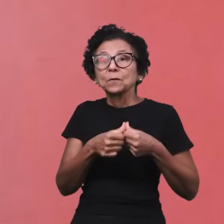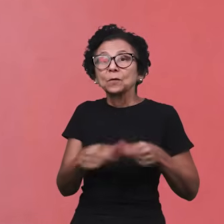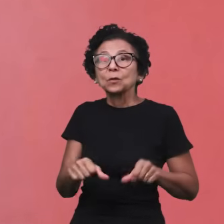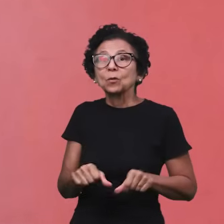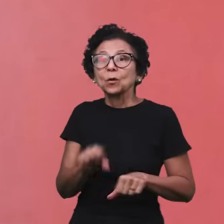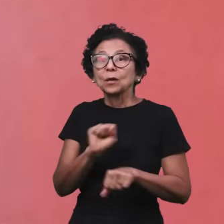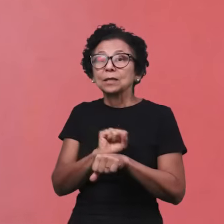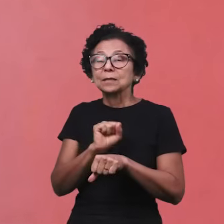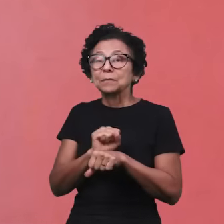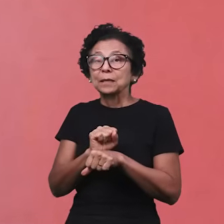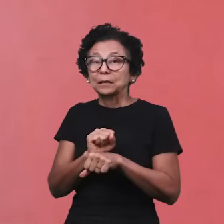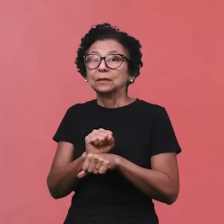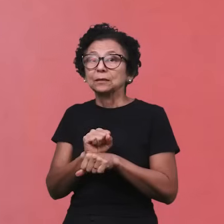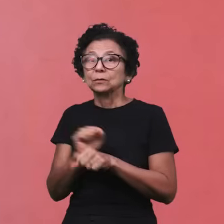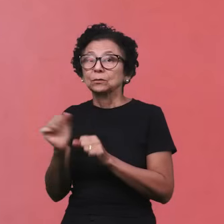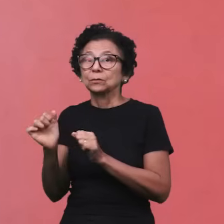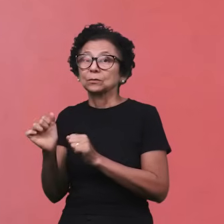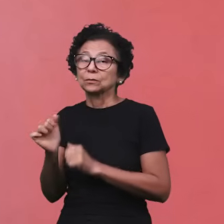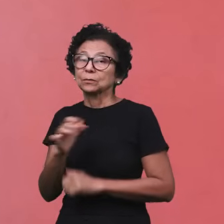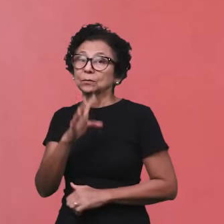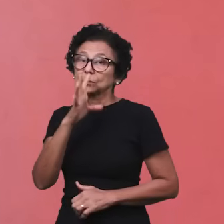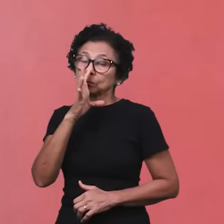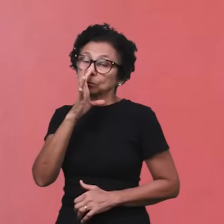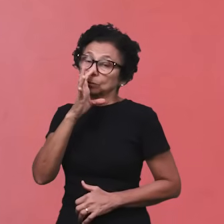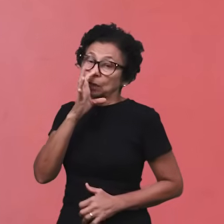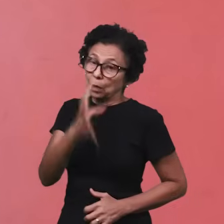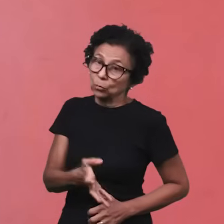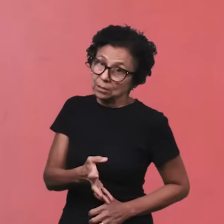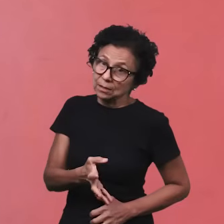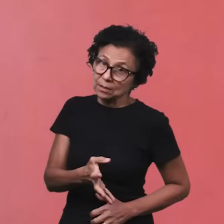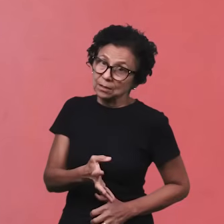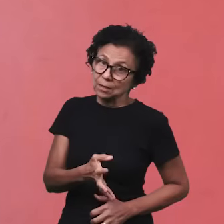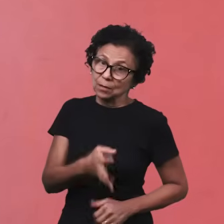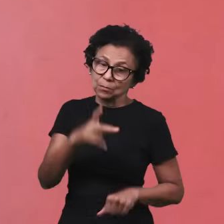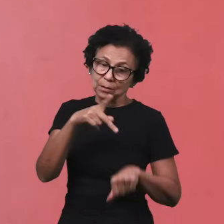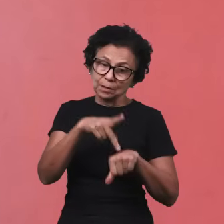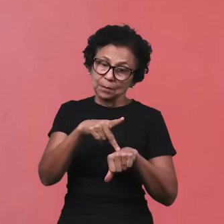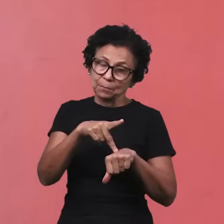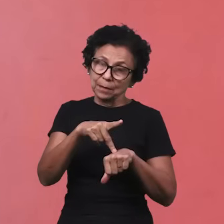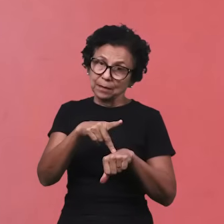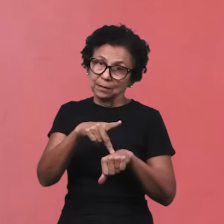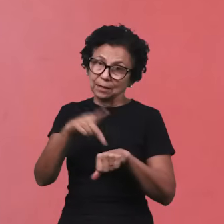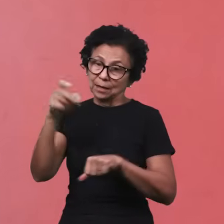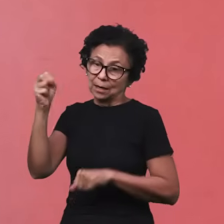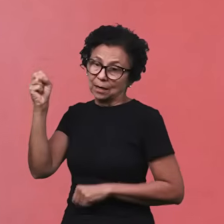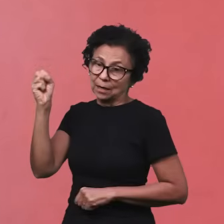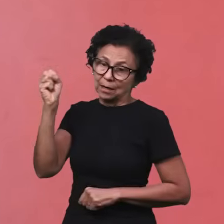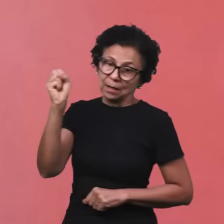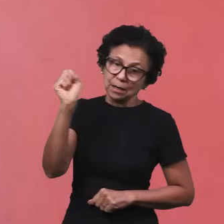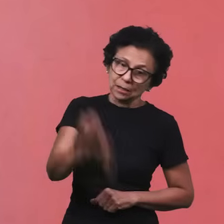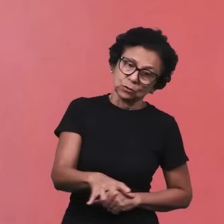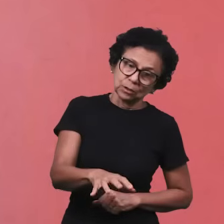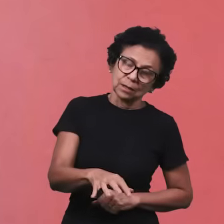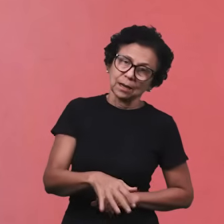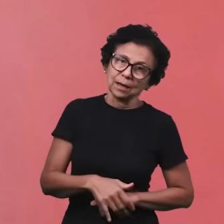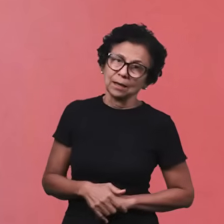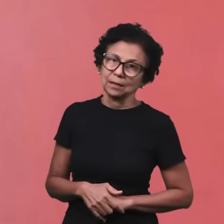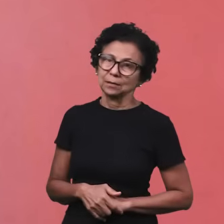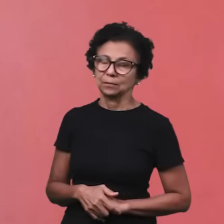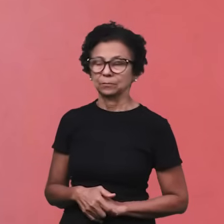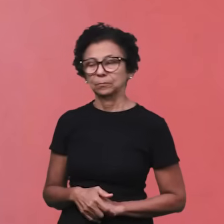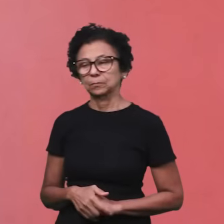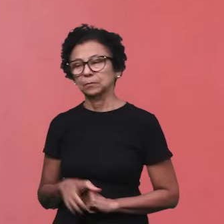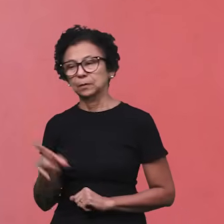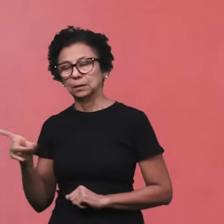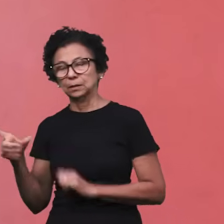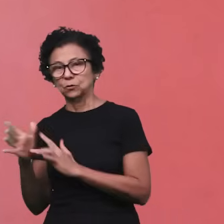a pedra. Por que Jesus não atirou pedra nela? Podia ter feito isso, porque olha, você, aquele que já é pecado, aí